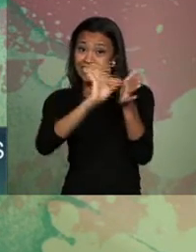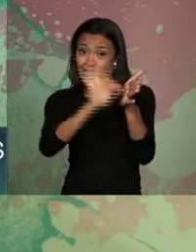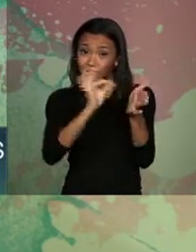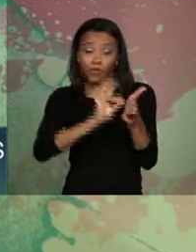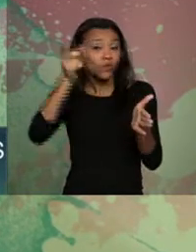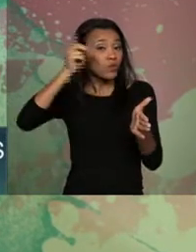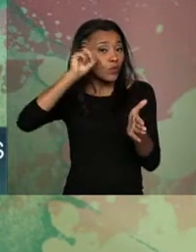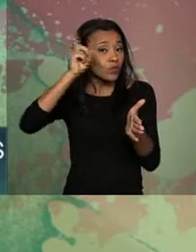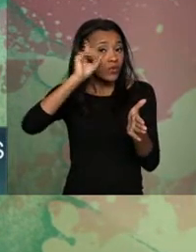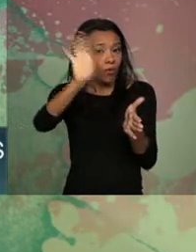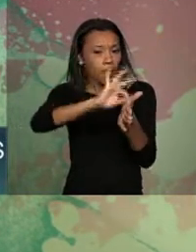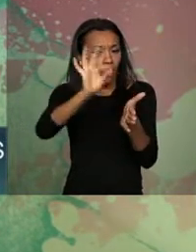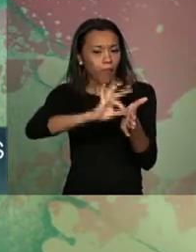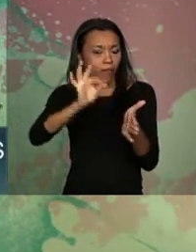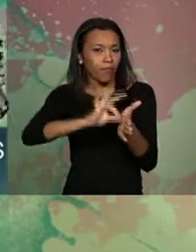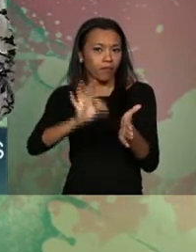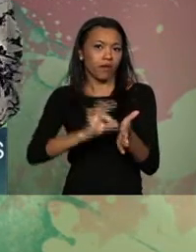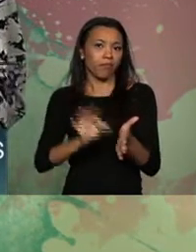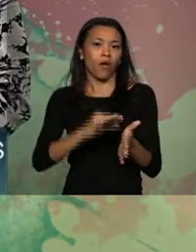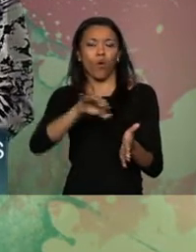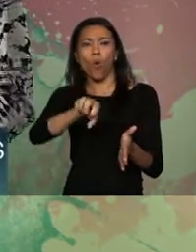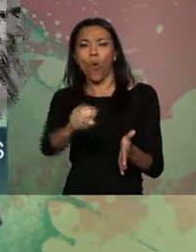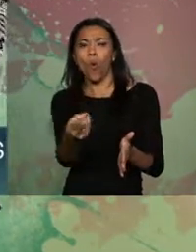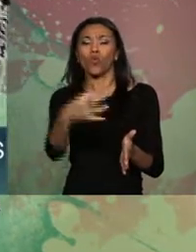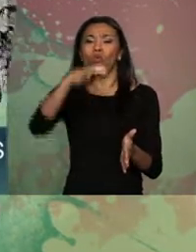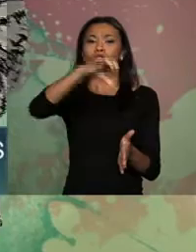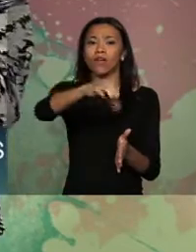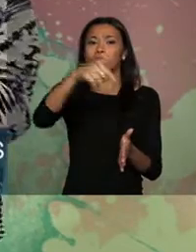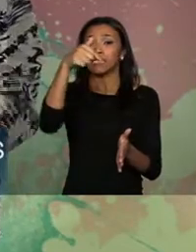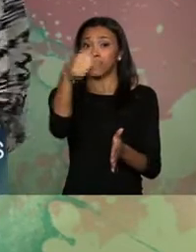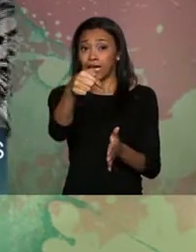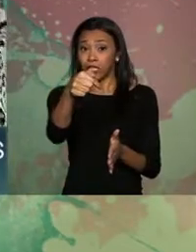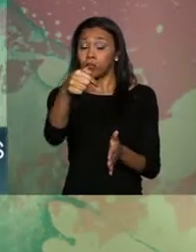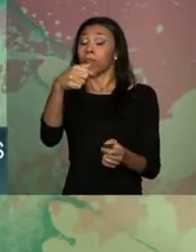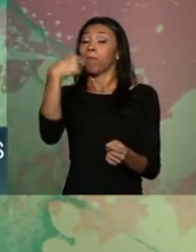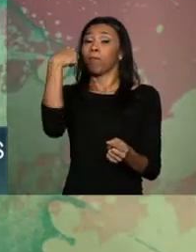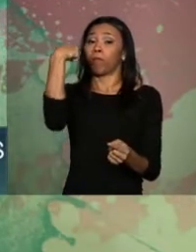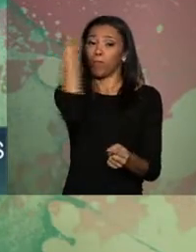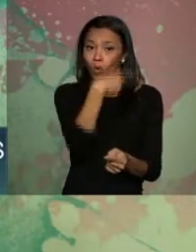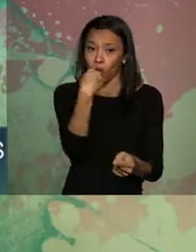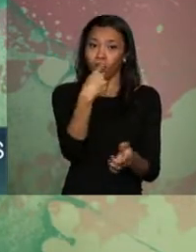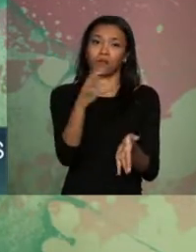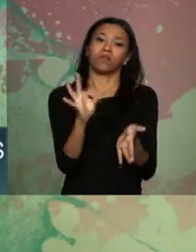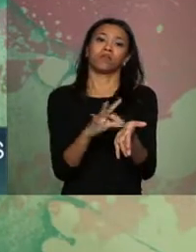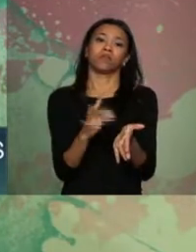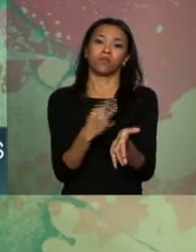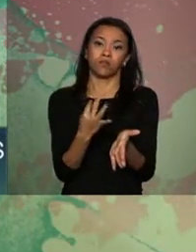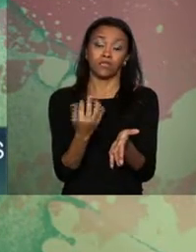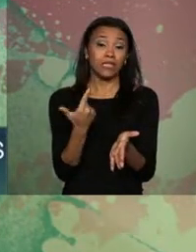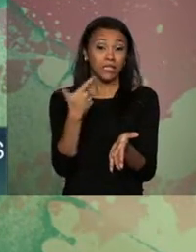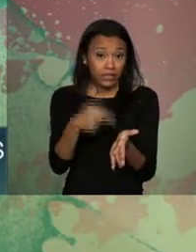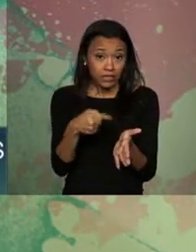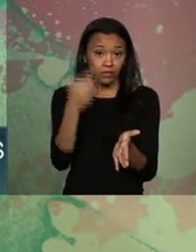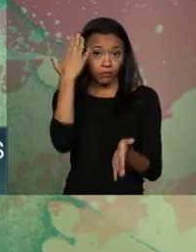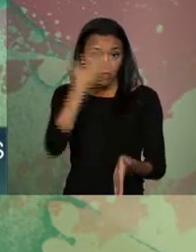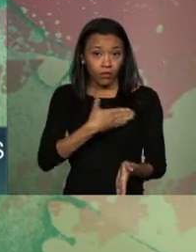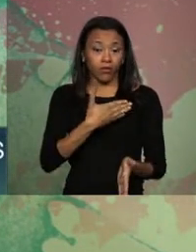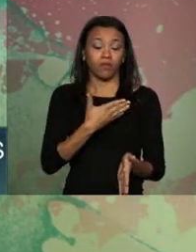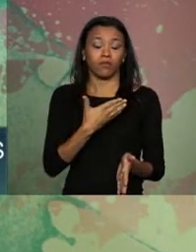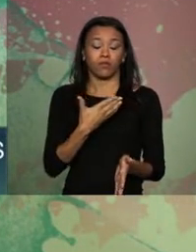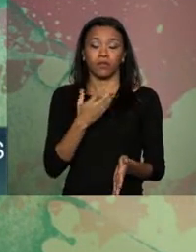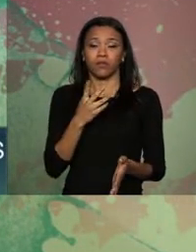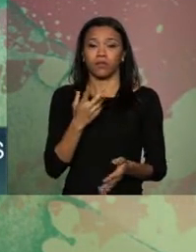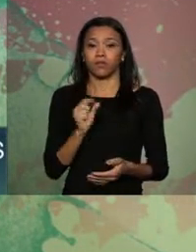diárias, ou 97 inscrições por hora, o que mostra e